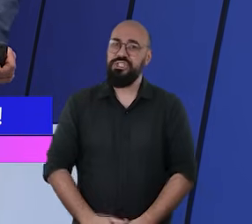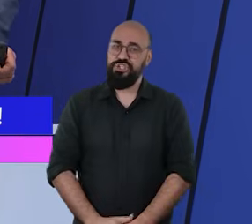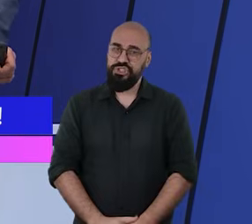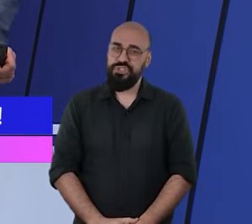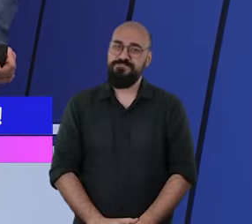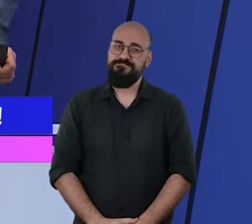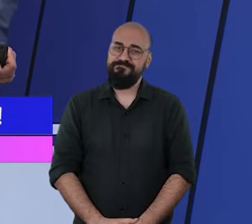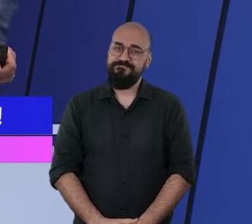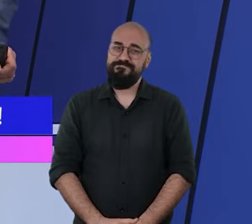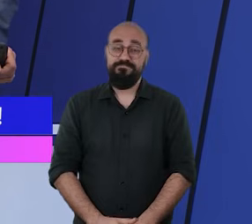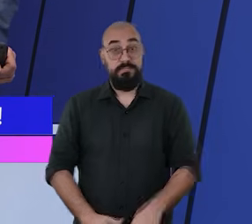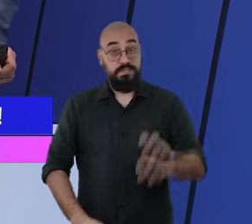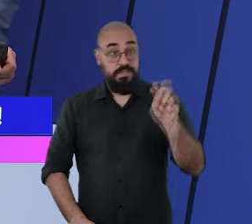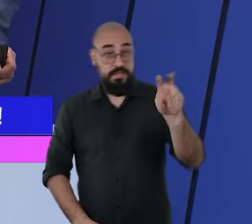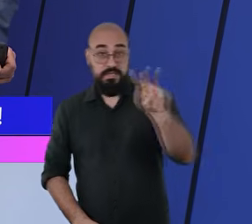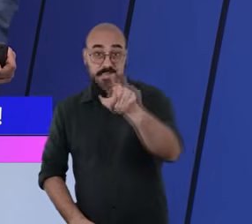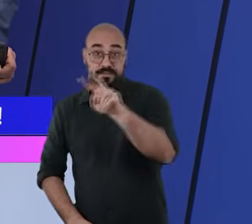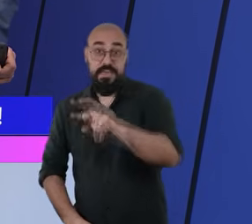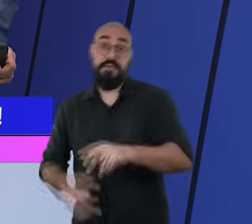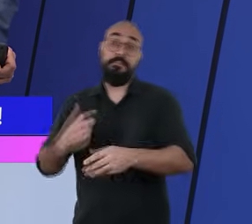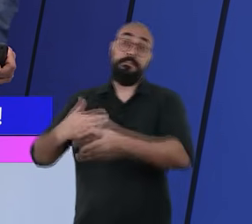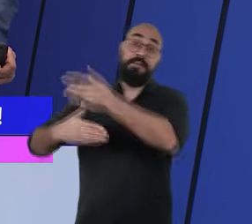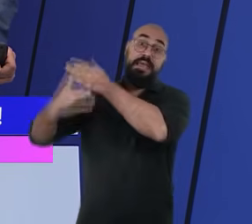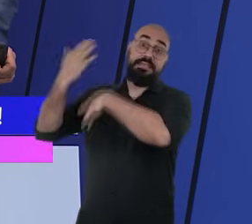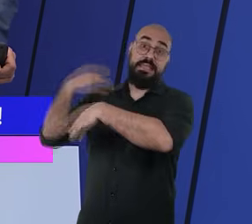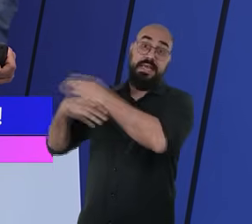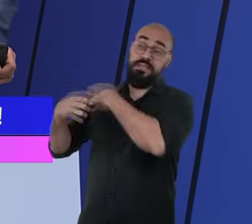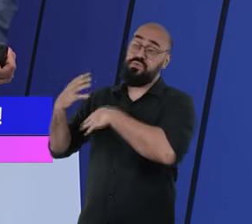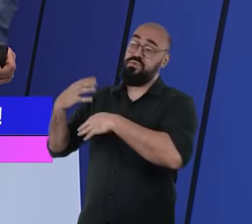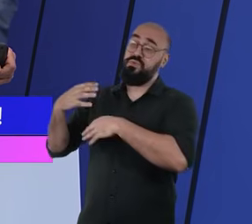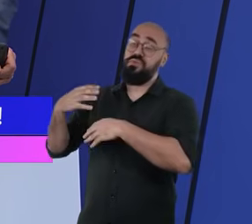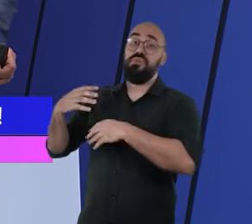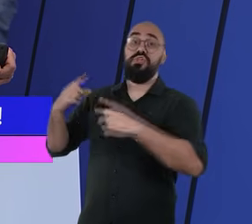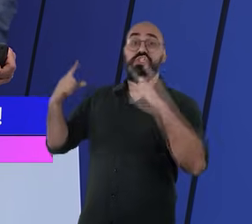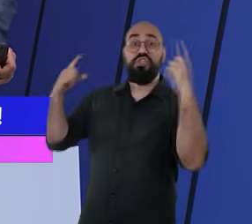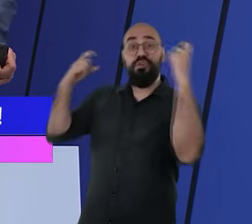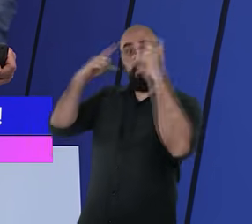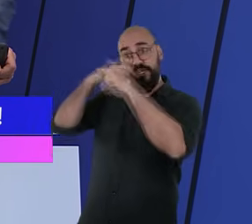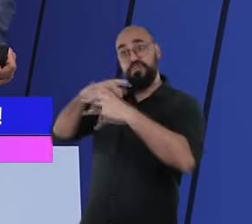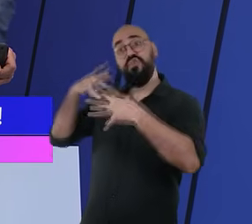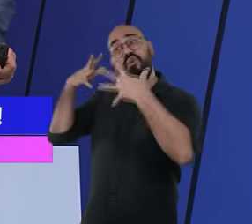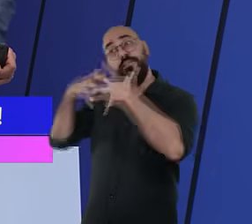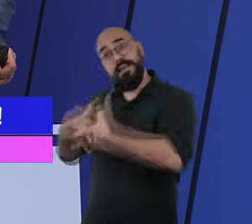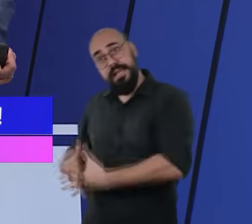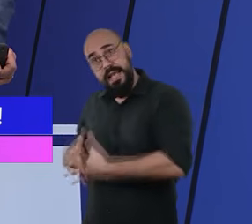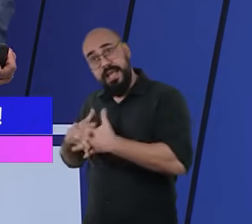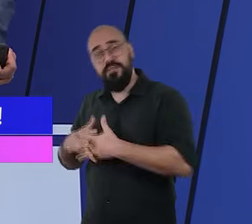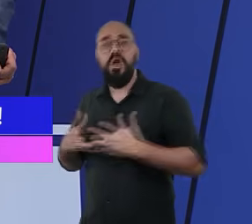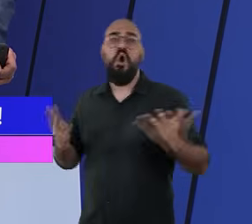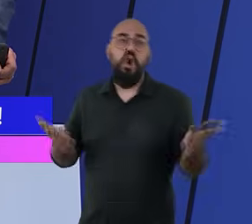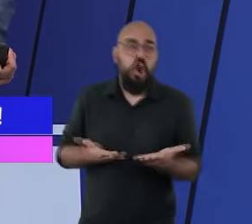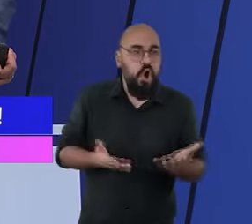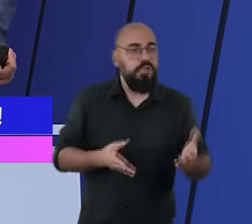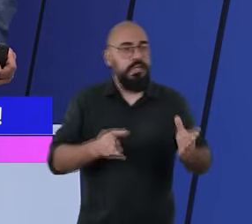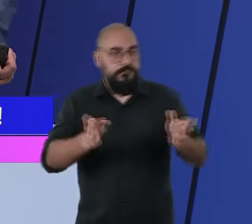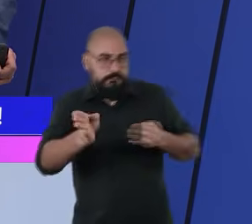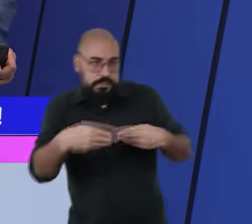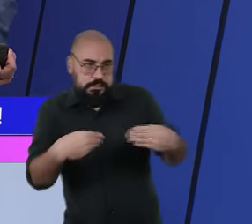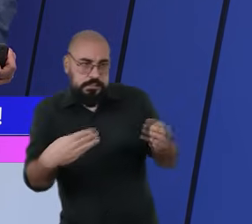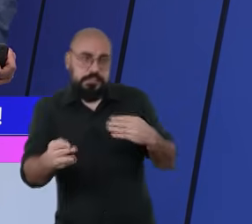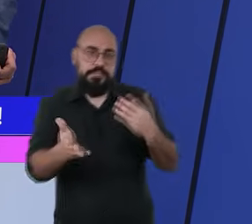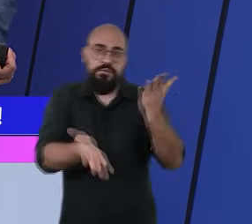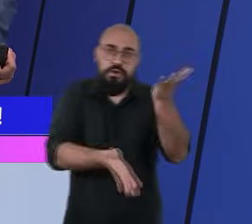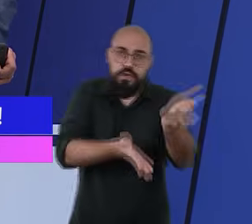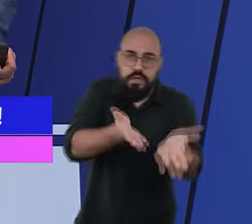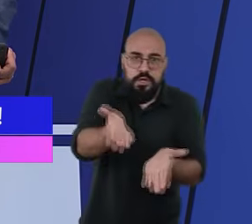Convivemos com situações que antes eram situações tão difíceis e complicadas. Estamos em um mundo, ao